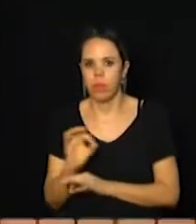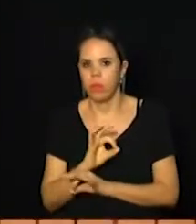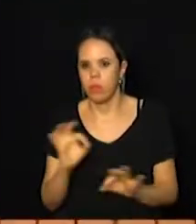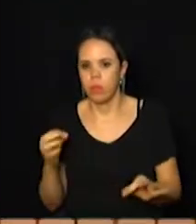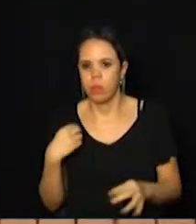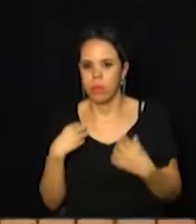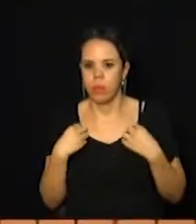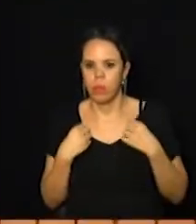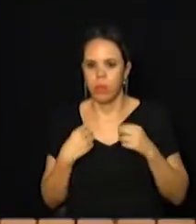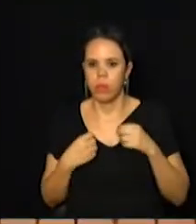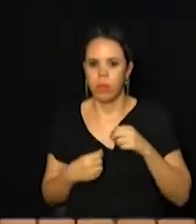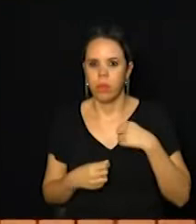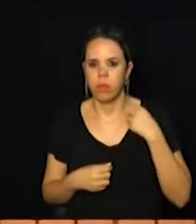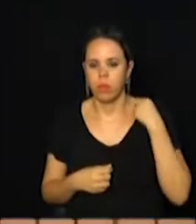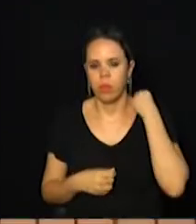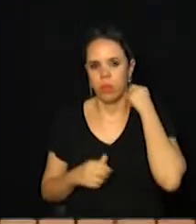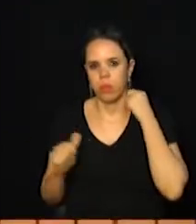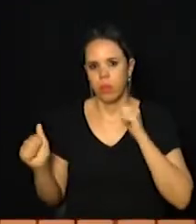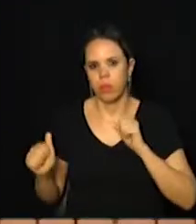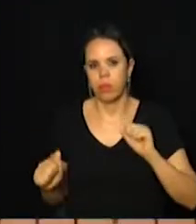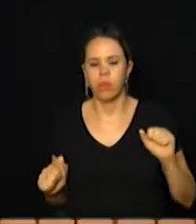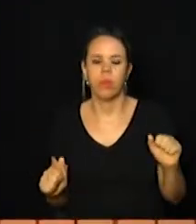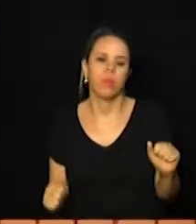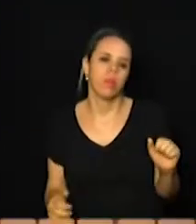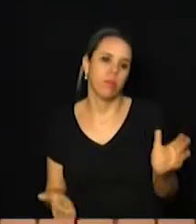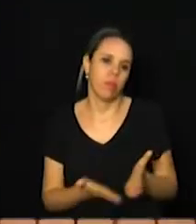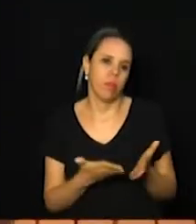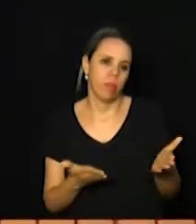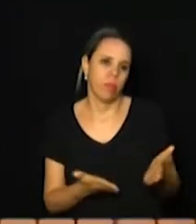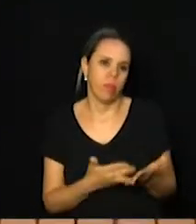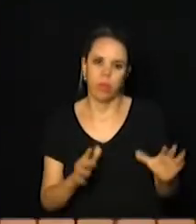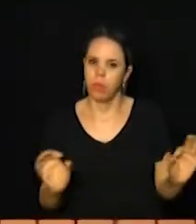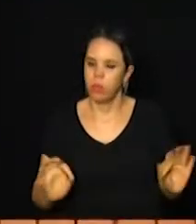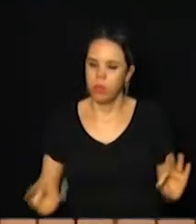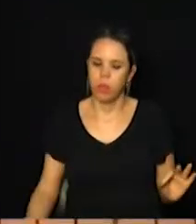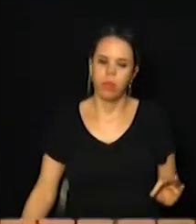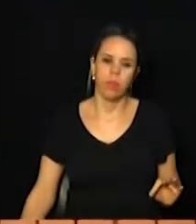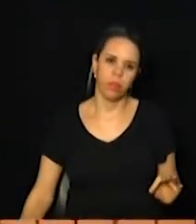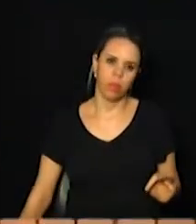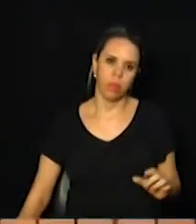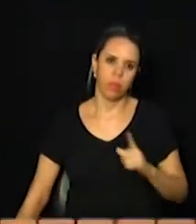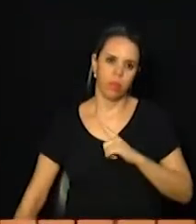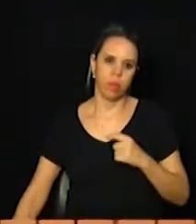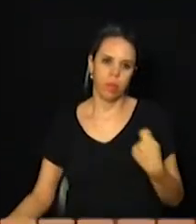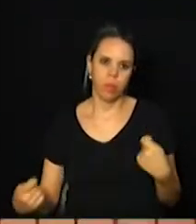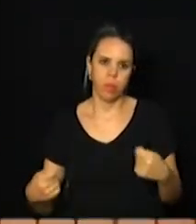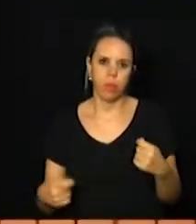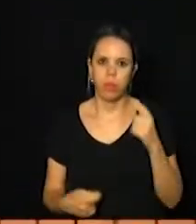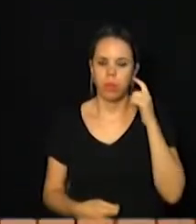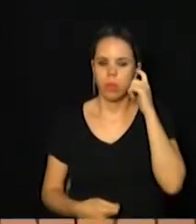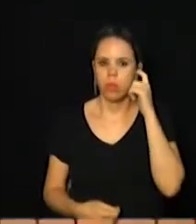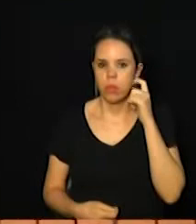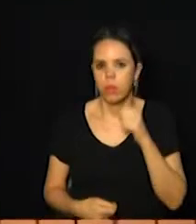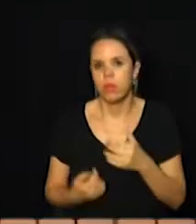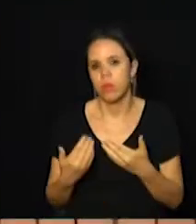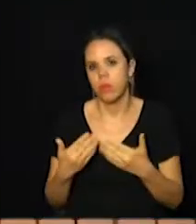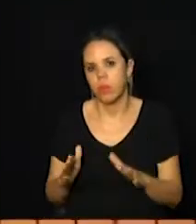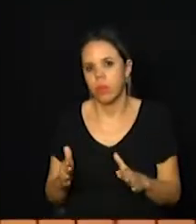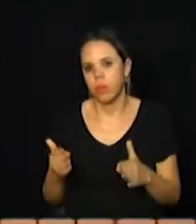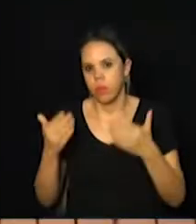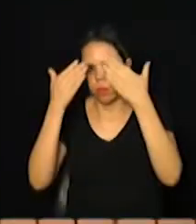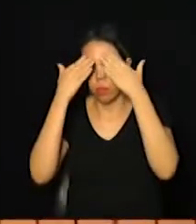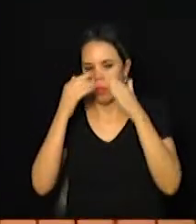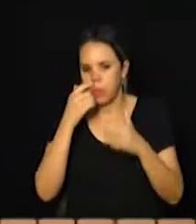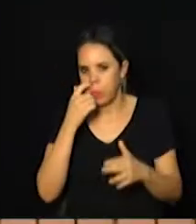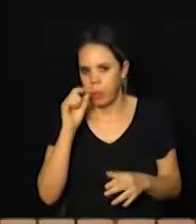não tem mais hoje tem a classe e a classe do miserável não existe mais então nós precisamos abrir a mente